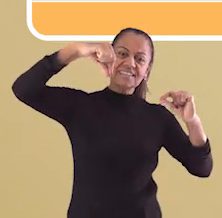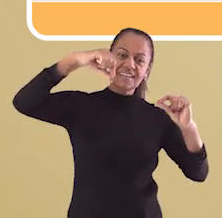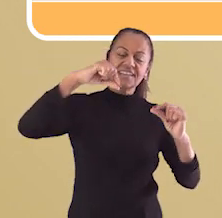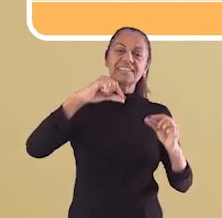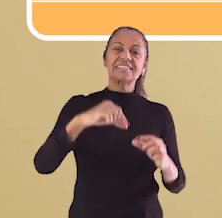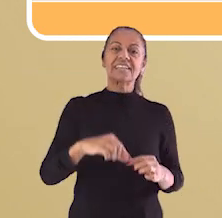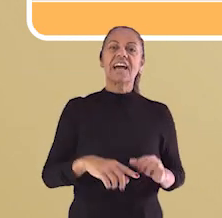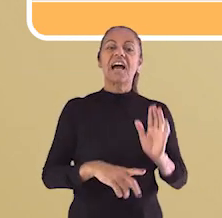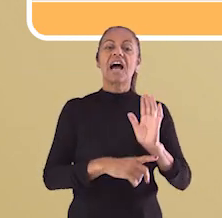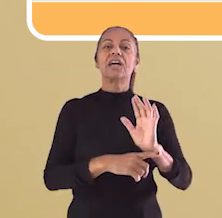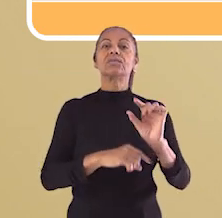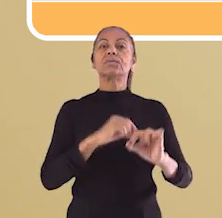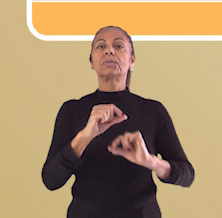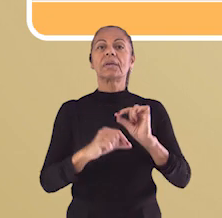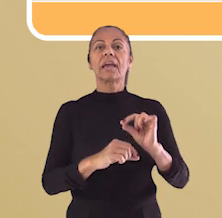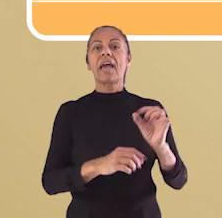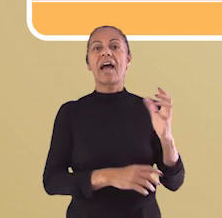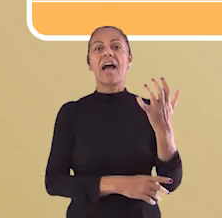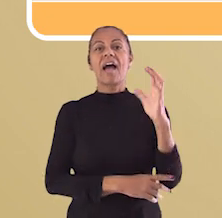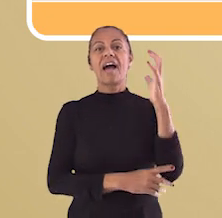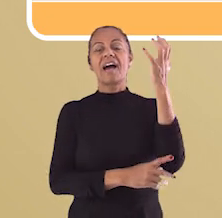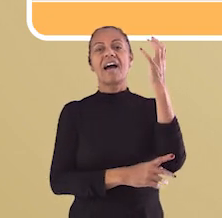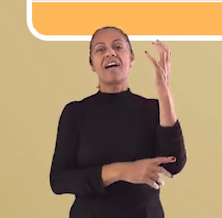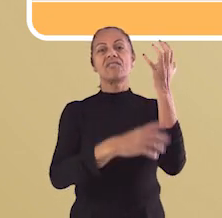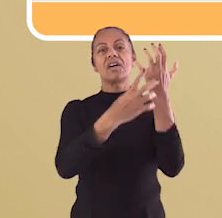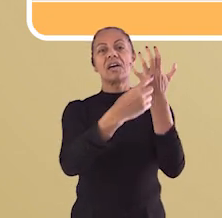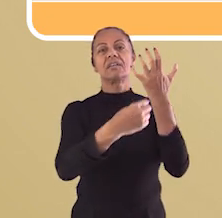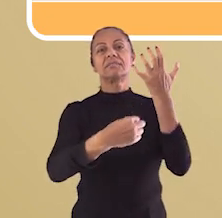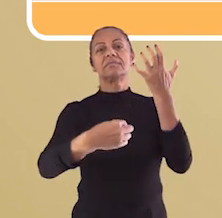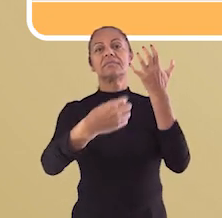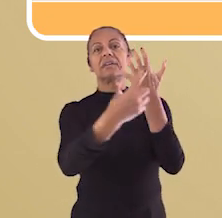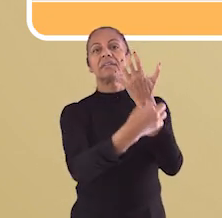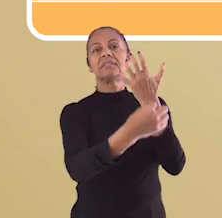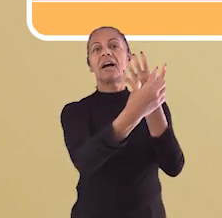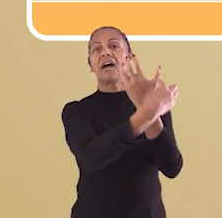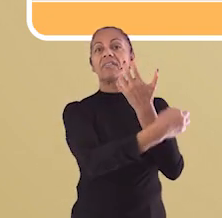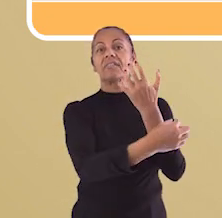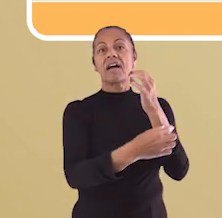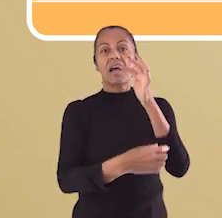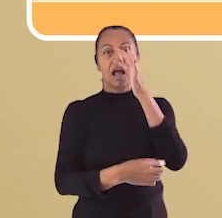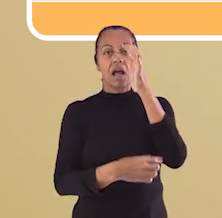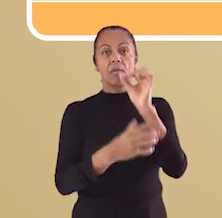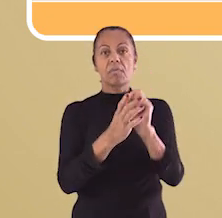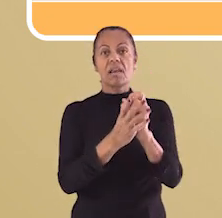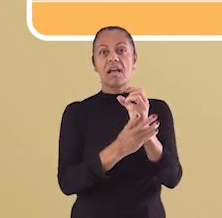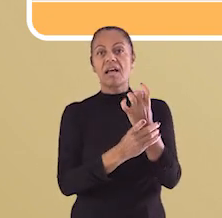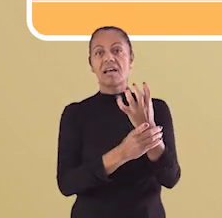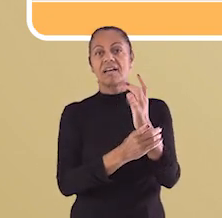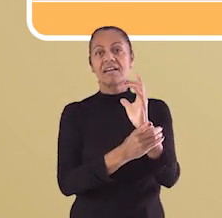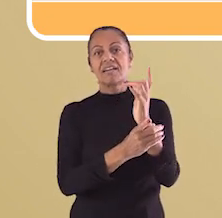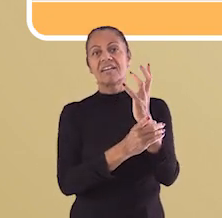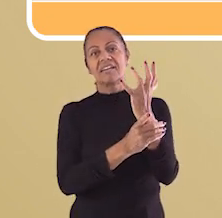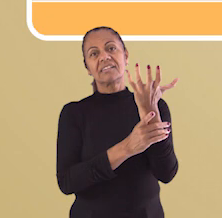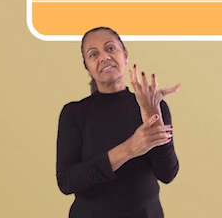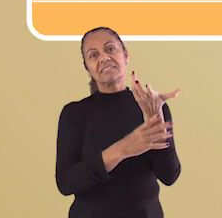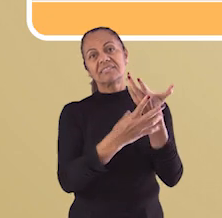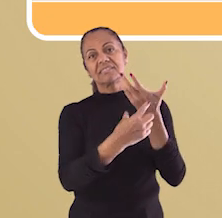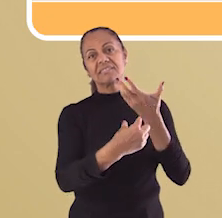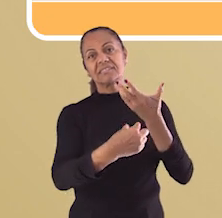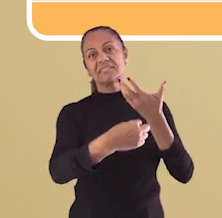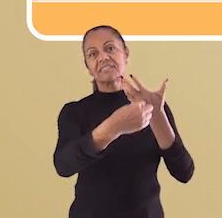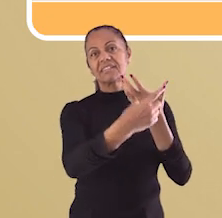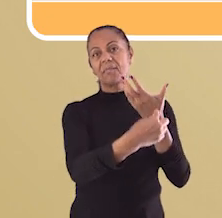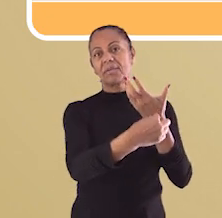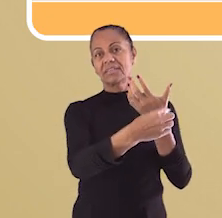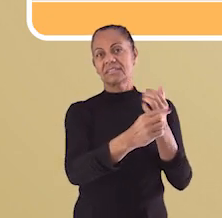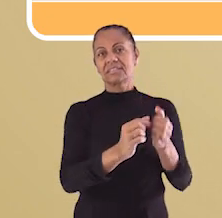a lua crescente e a lua cheia, elas atraem a seiva para os ramos das folhas, favorece o crescimento de outros tipos de plantas que também